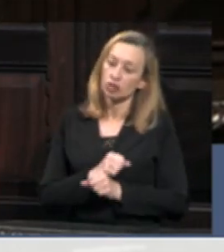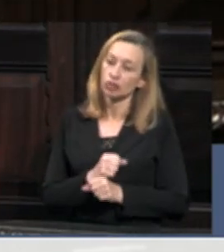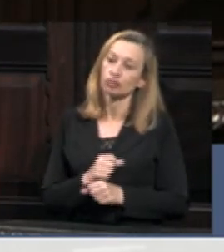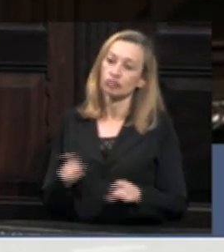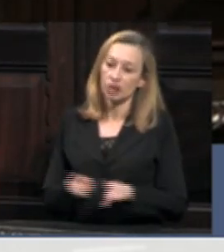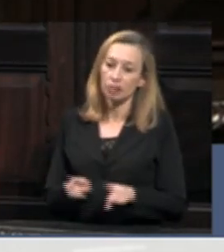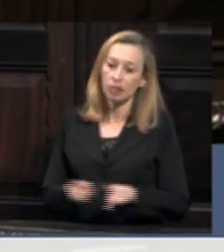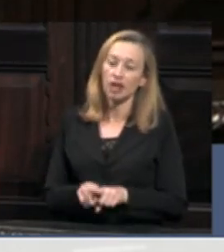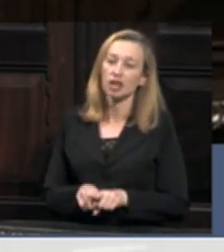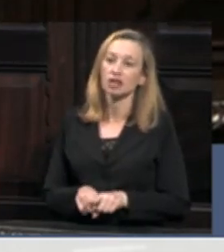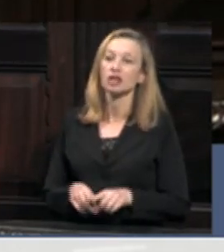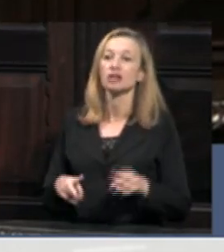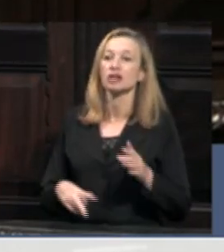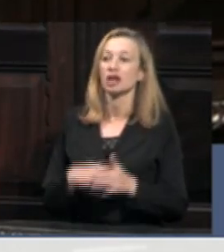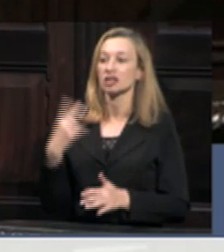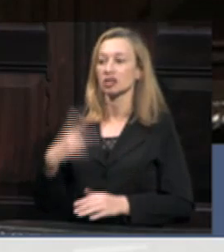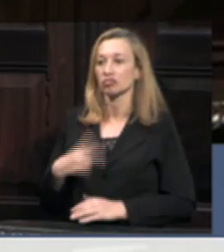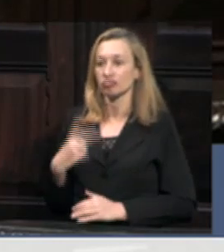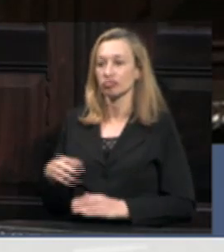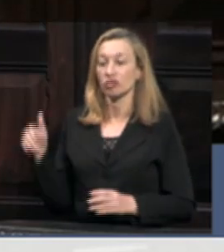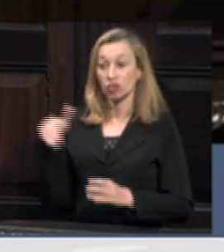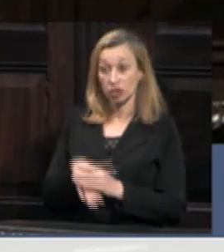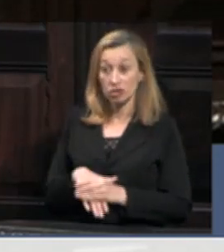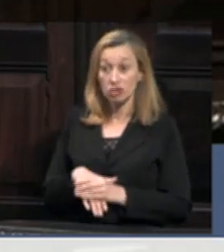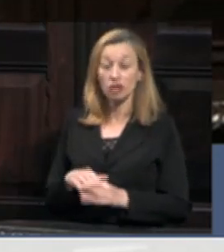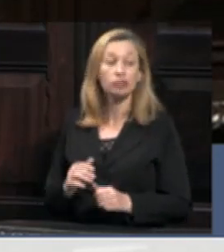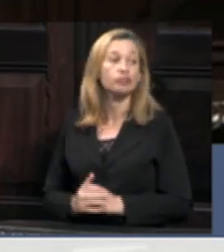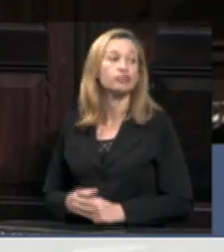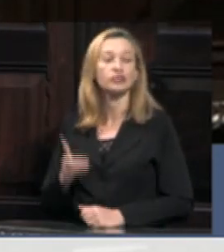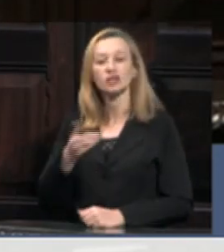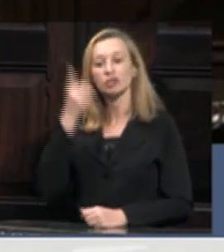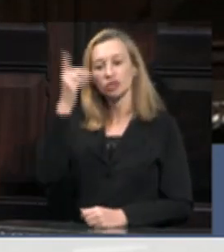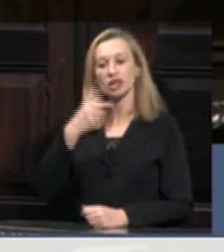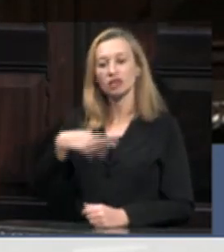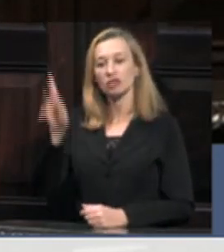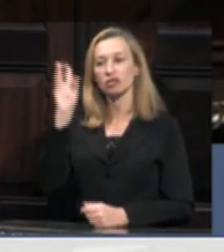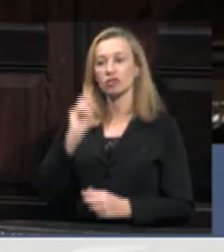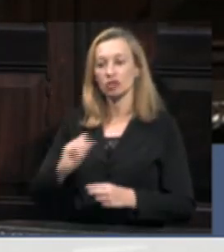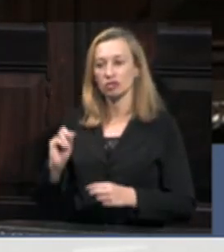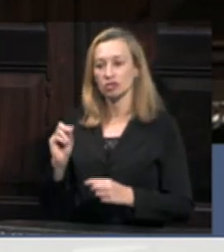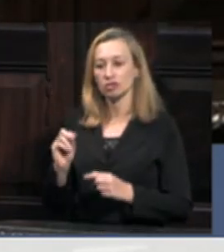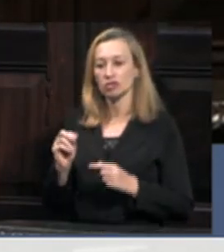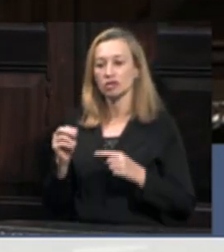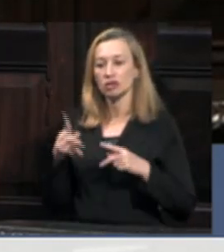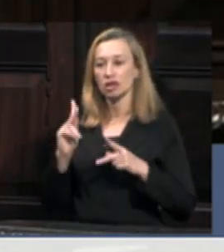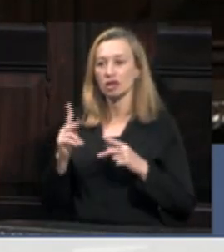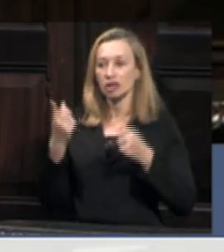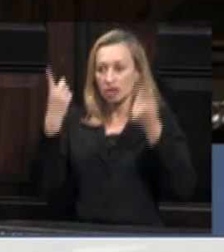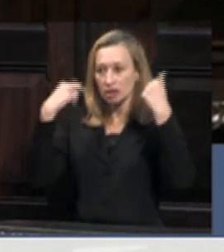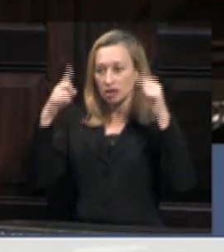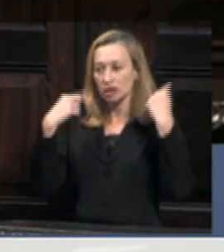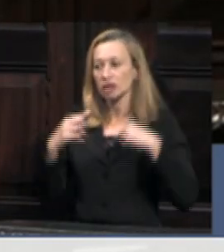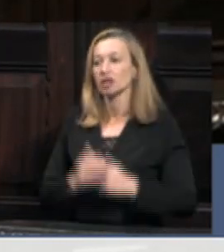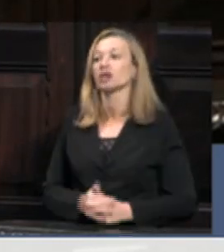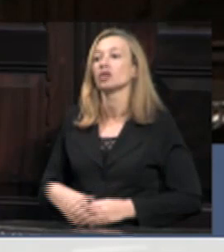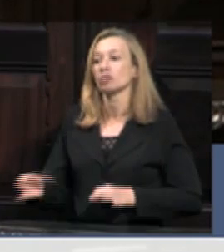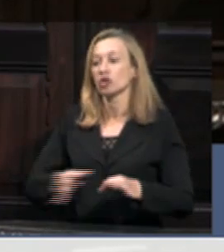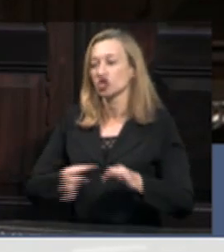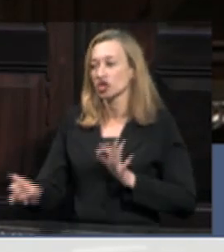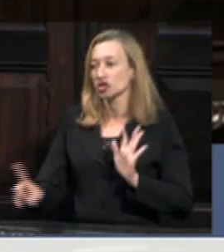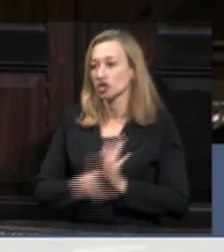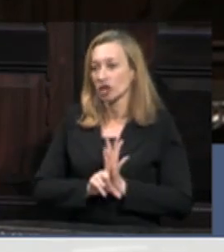A segunda votação, deputado Waldeck, de um projeto de